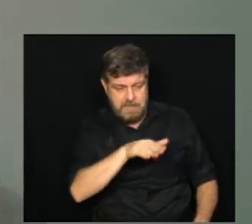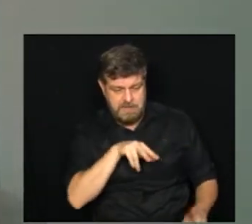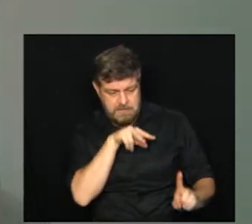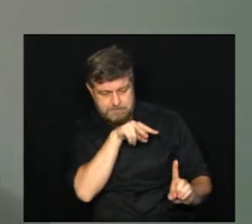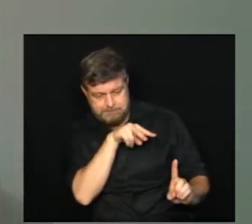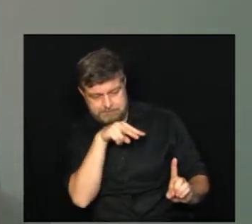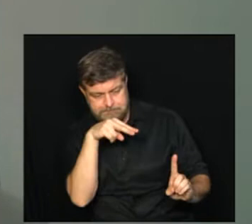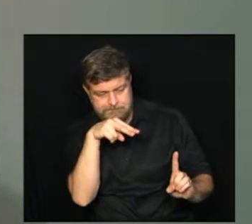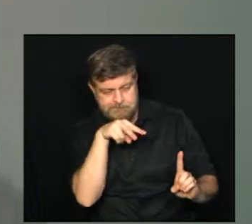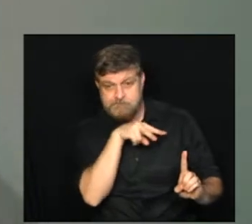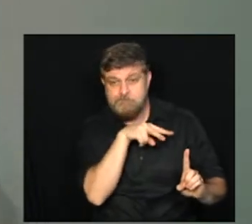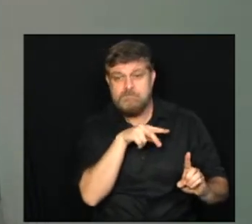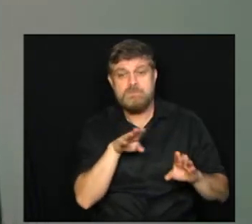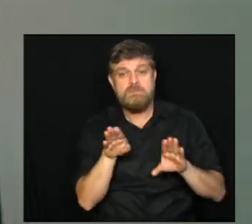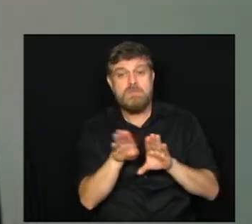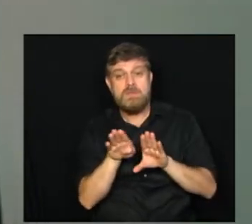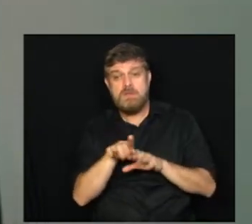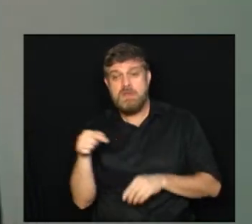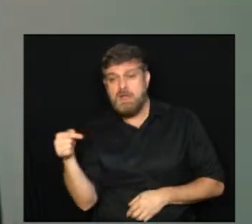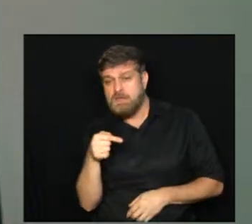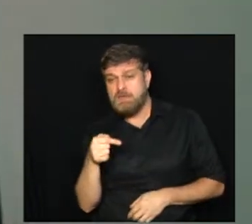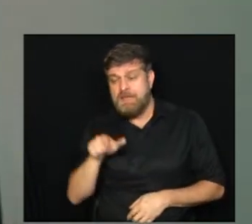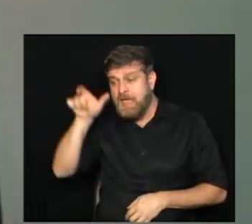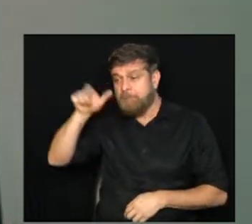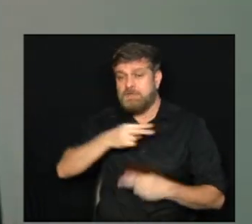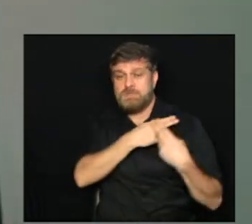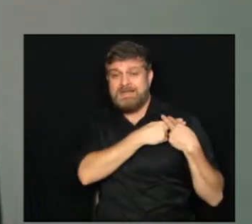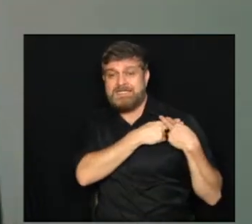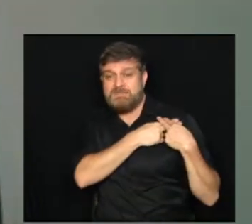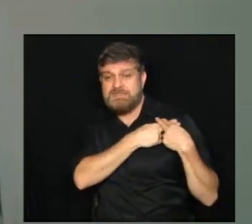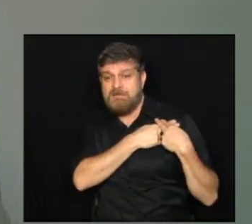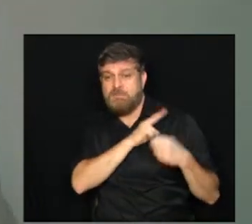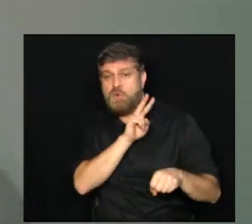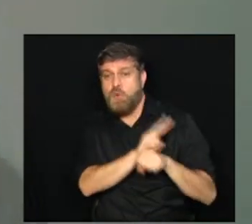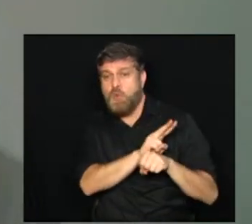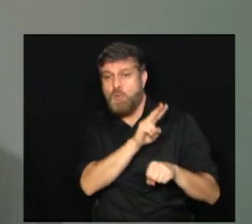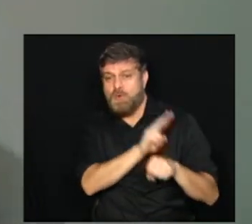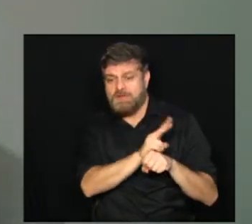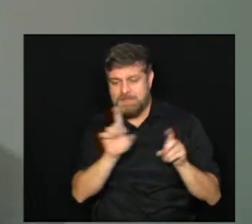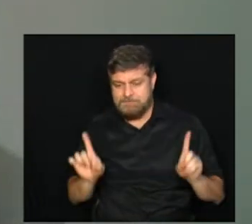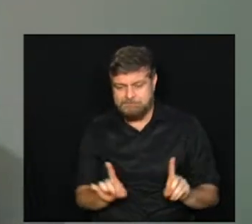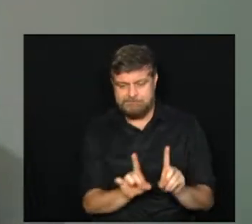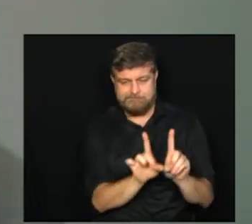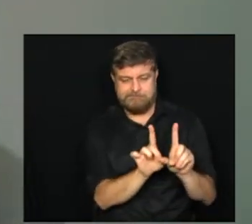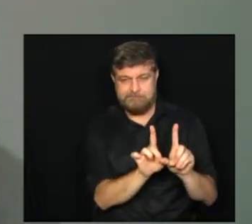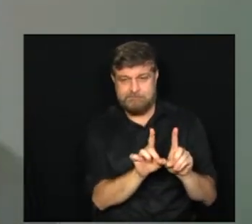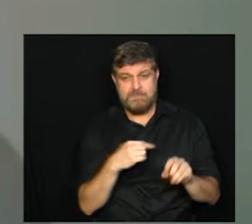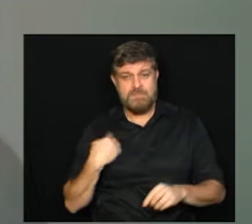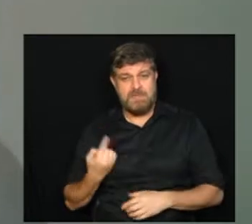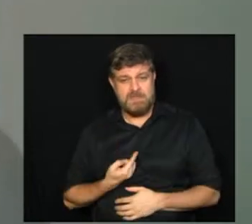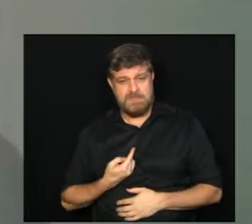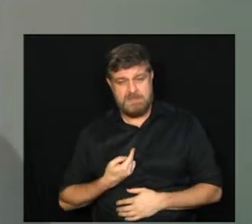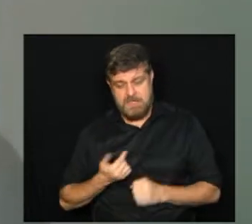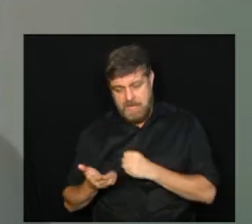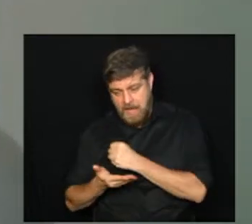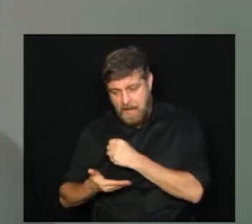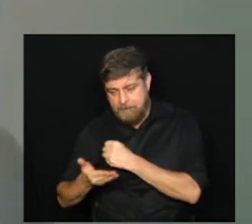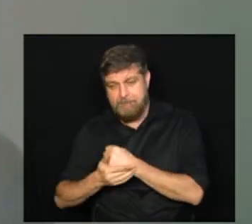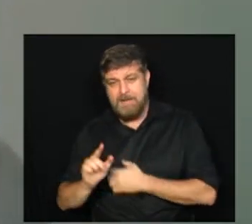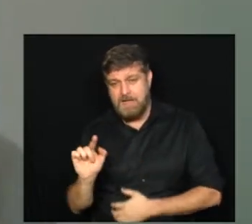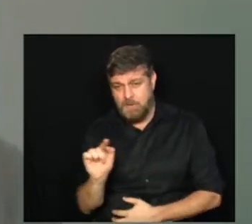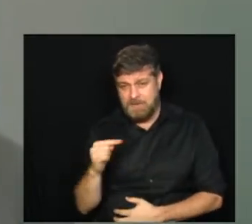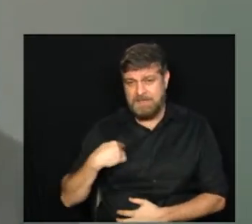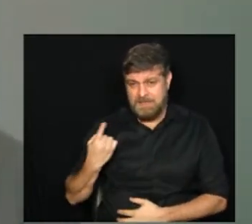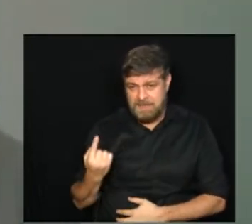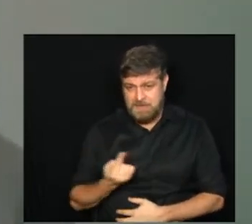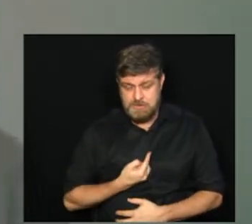e olhar os cuidadores dessa criança também. A gente parte do seguinte princípio: a gente está